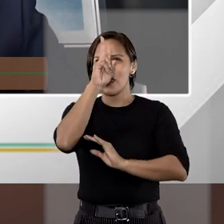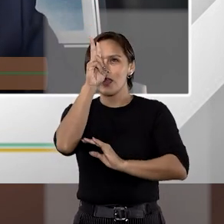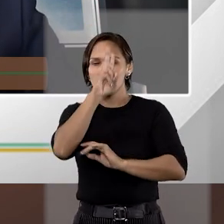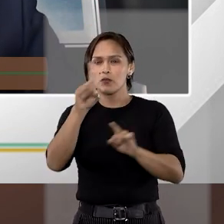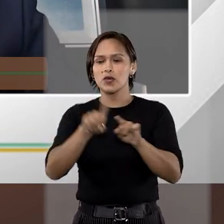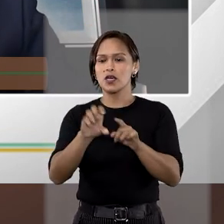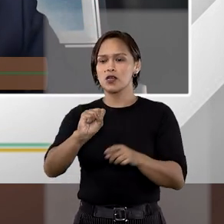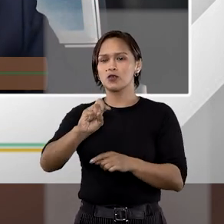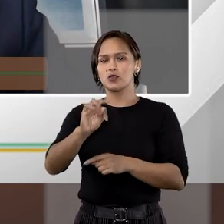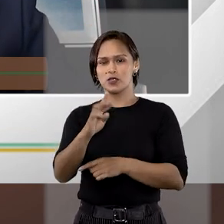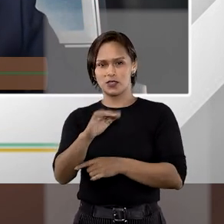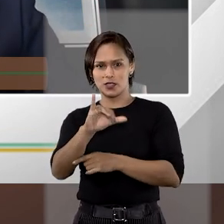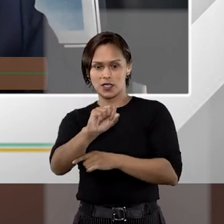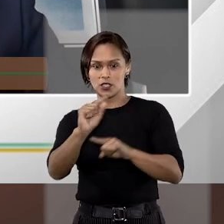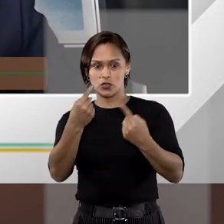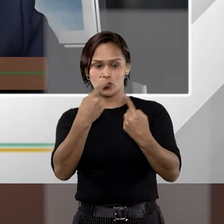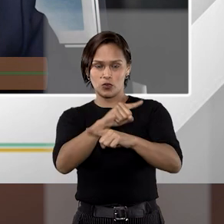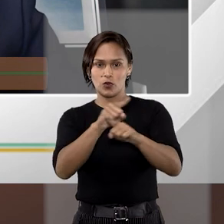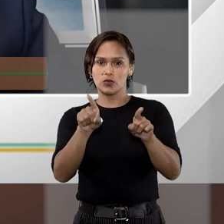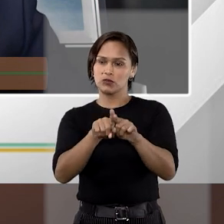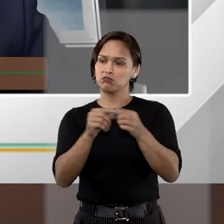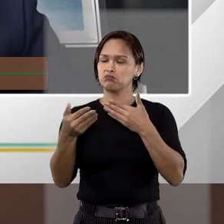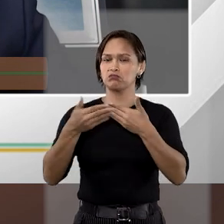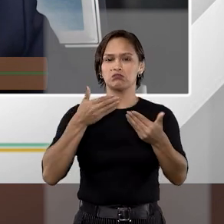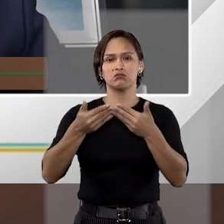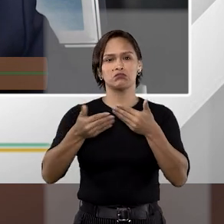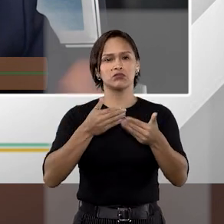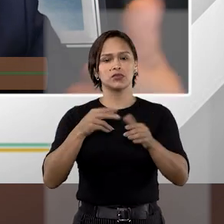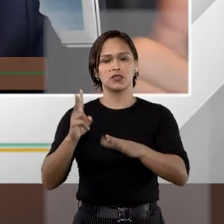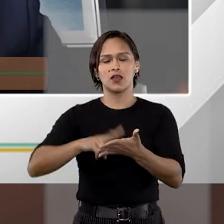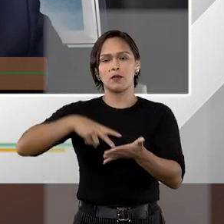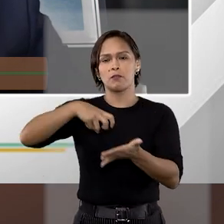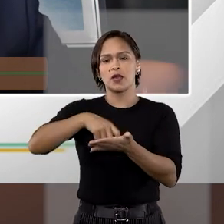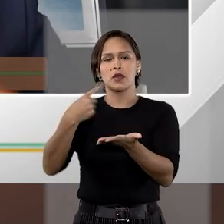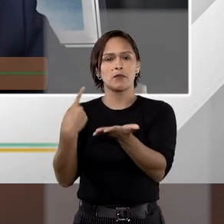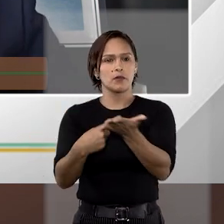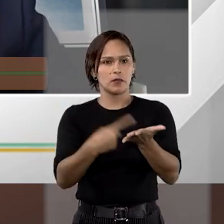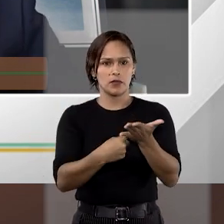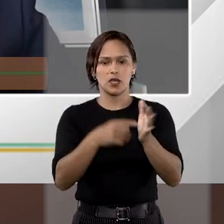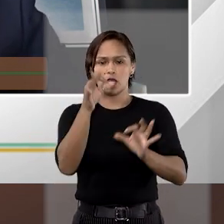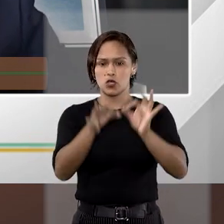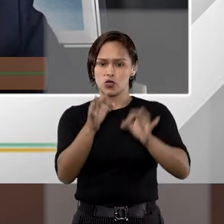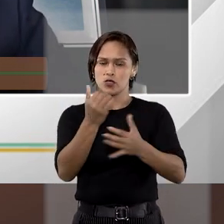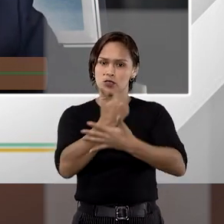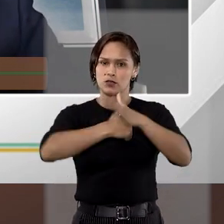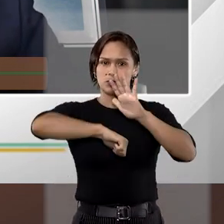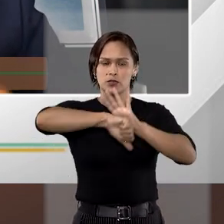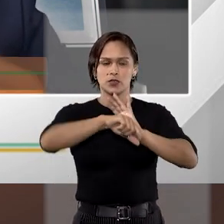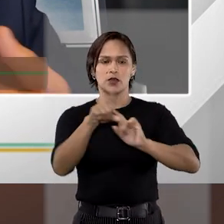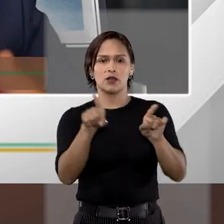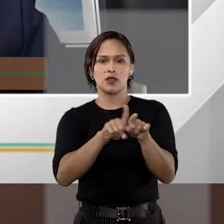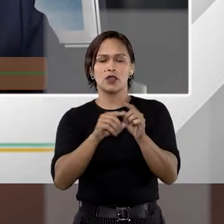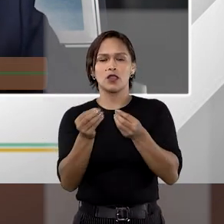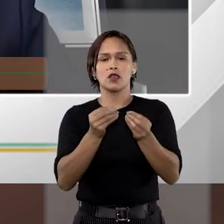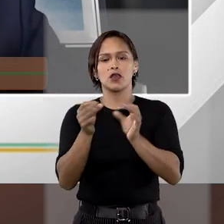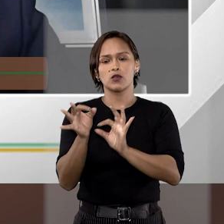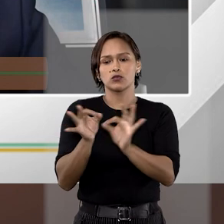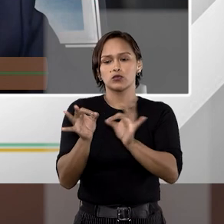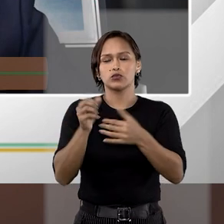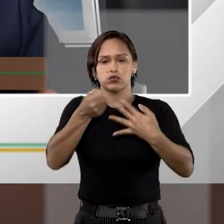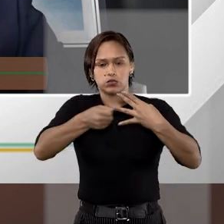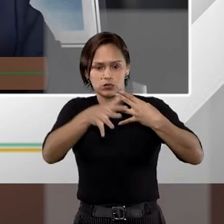dessa lembrança do Doutor Sérgio as contravenções que independente da pena se aplica os especial Nós também temos